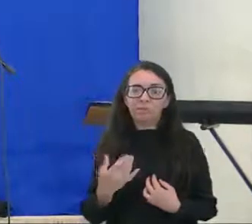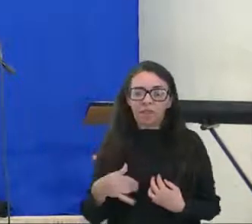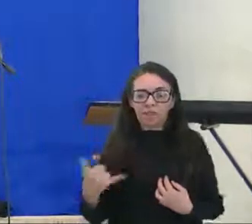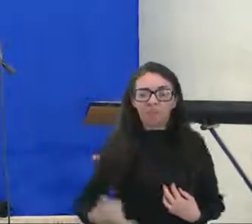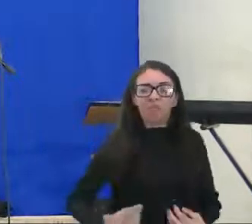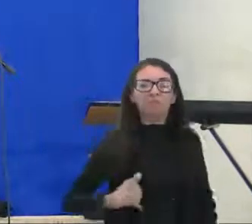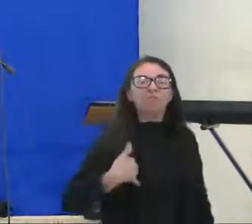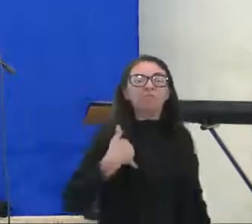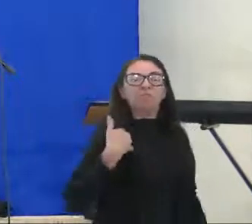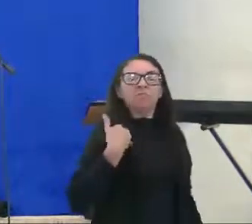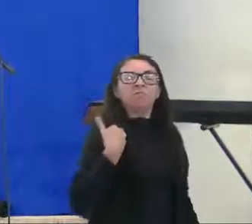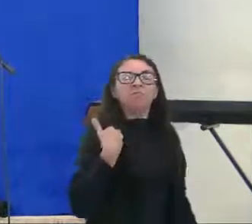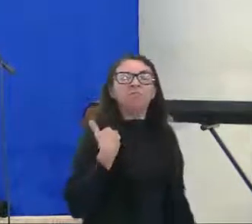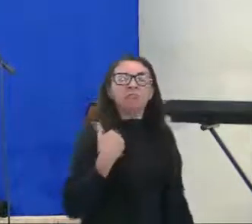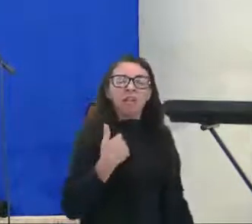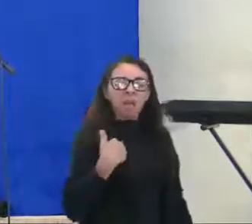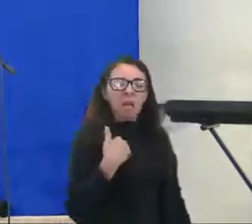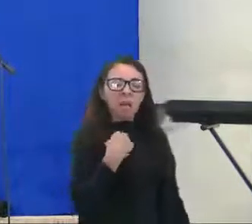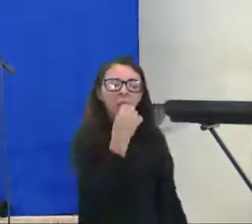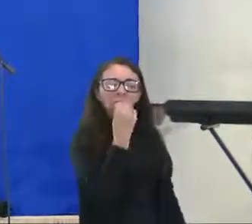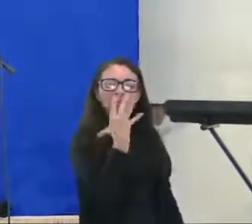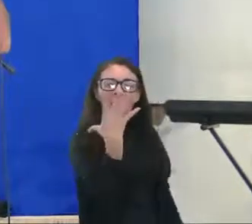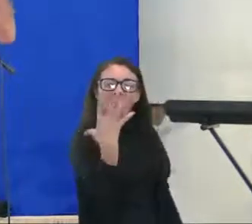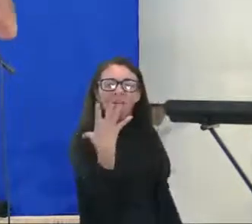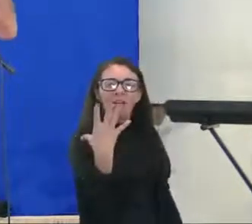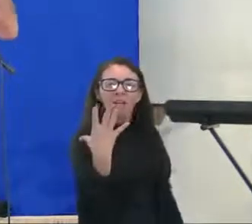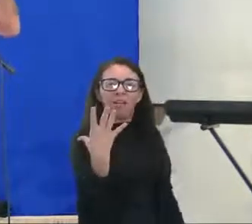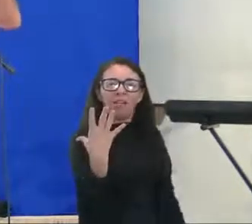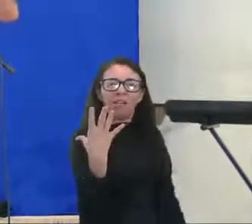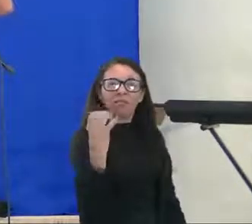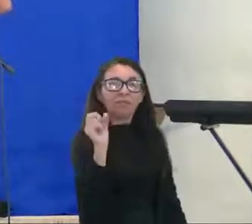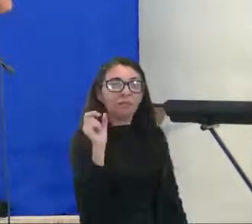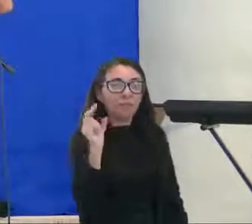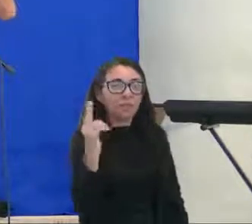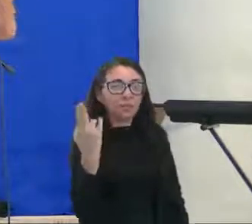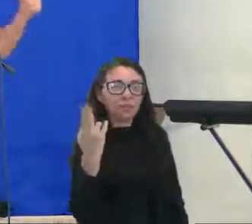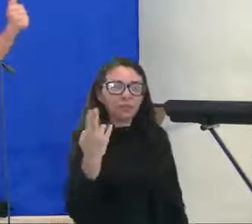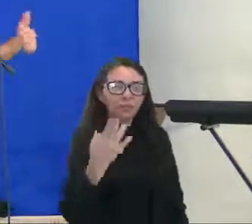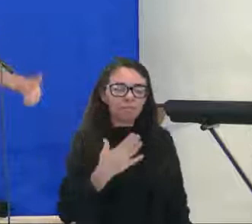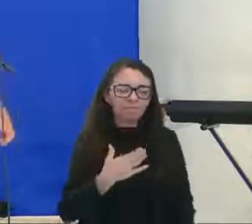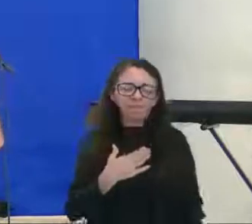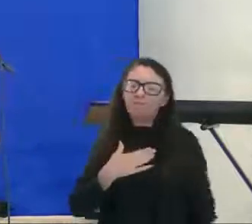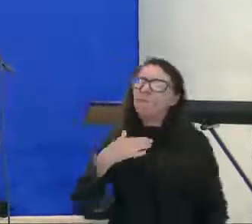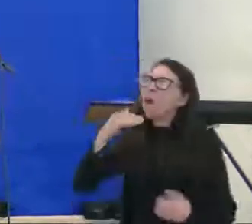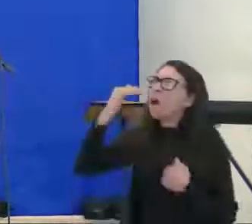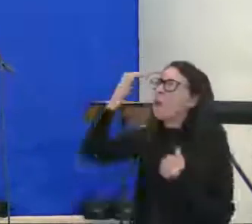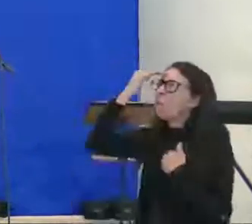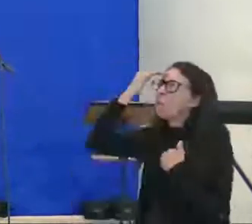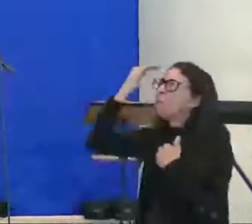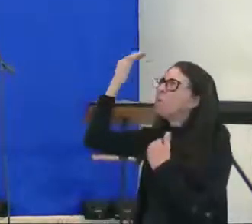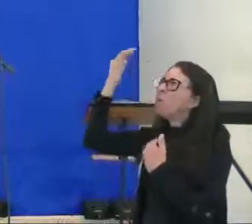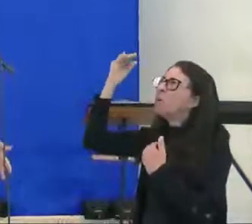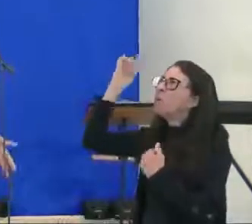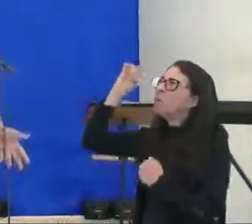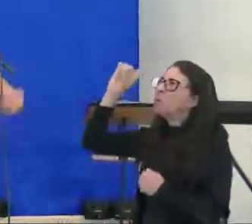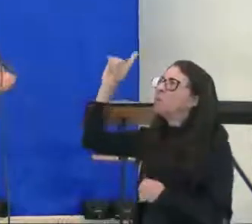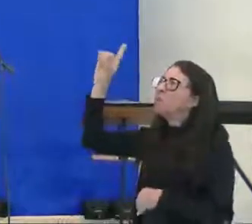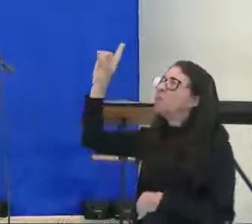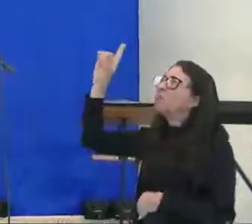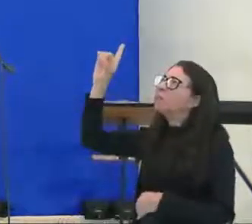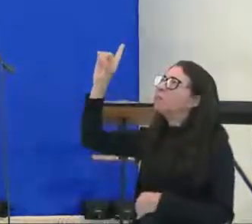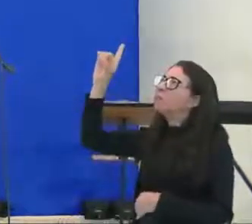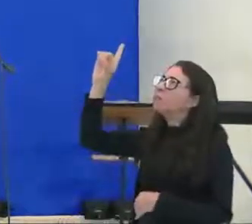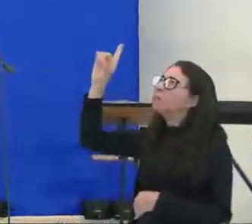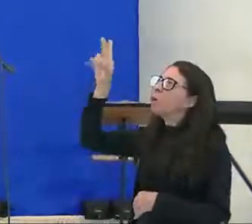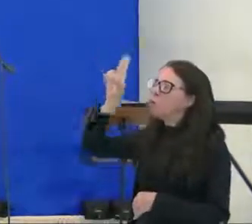sente aquela carne querendo falar, opa, olha, o irmão chega para o irmão e fala, que boa aula, hein? Mas você acha que não vem dentro de